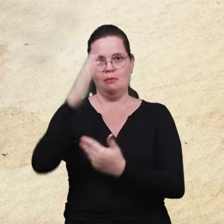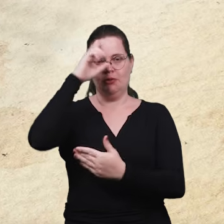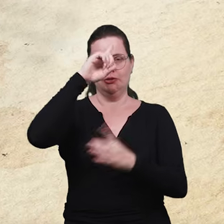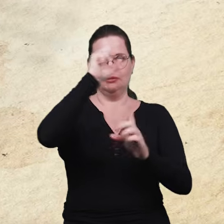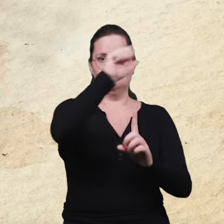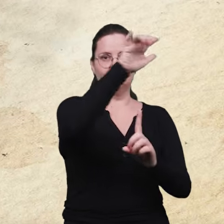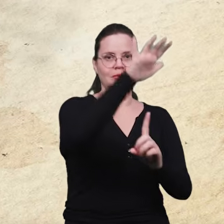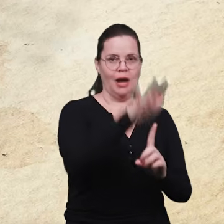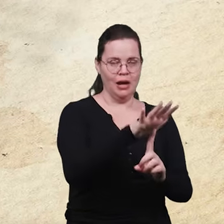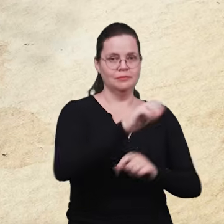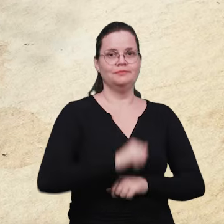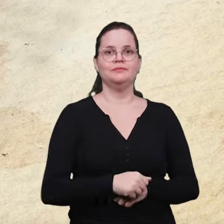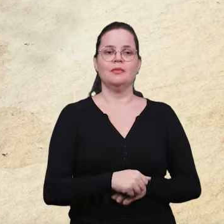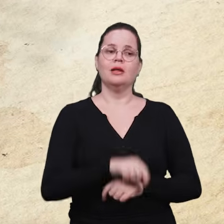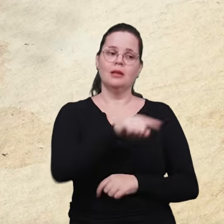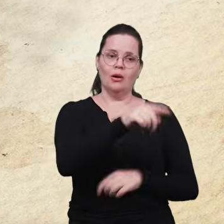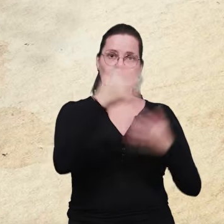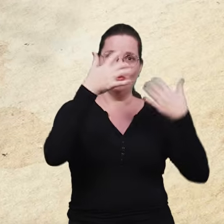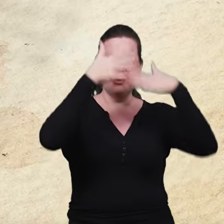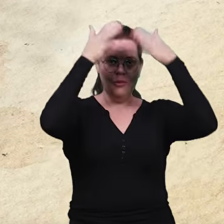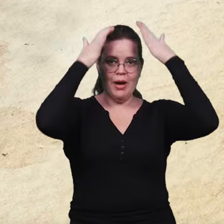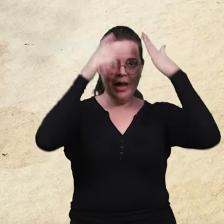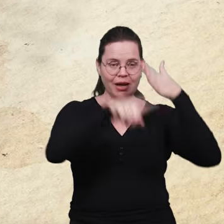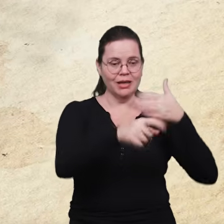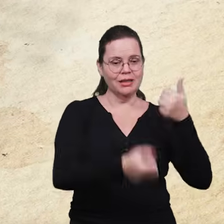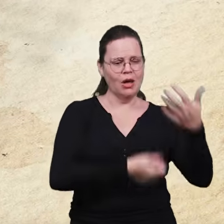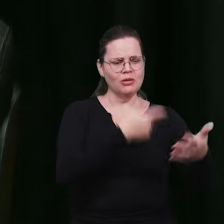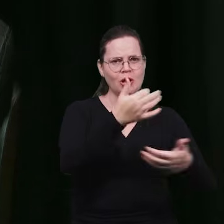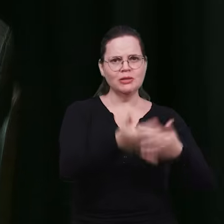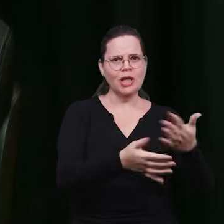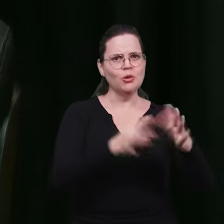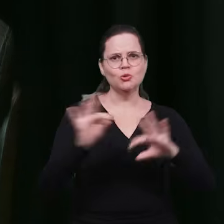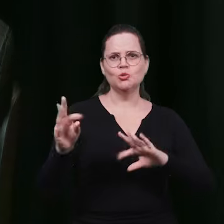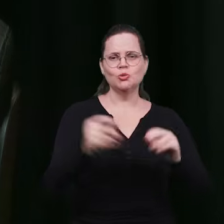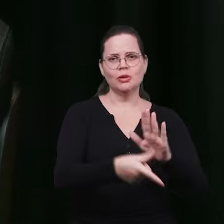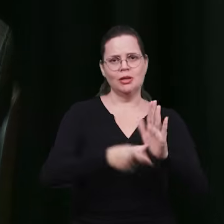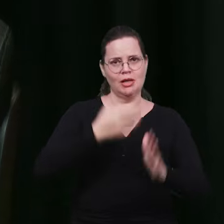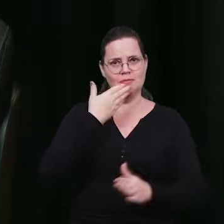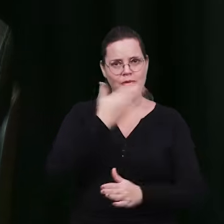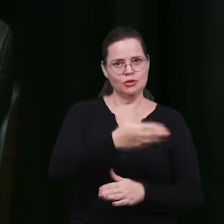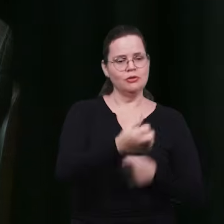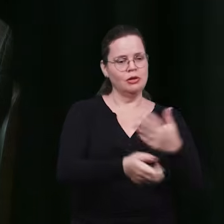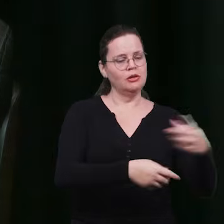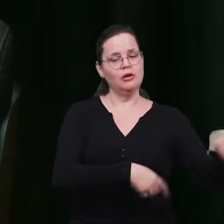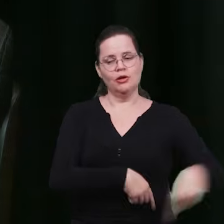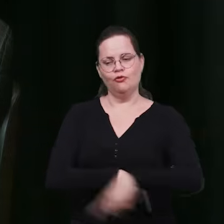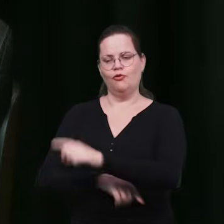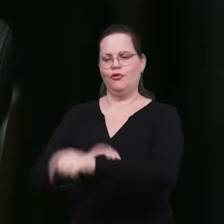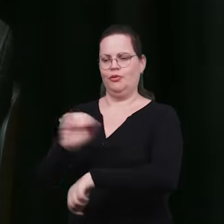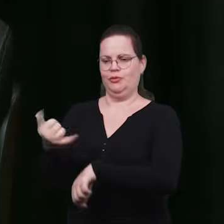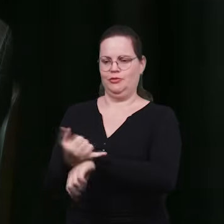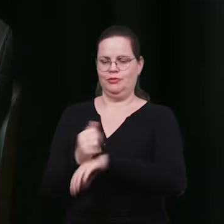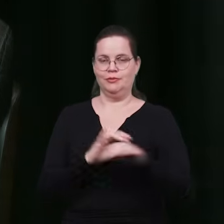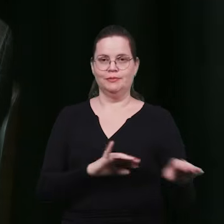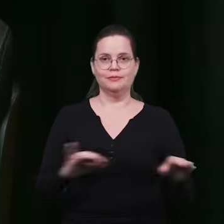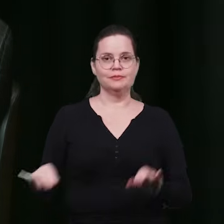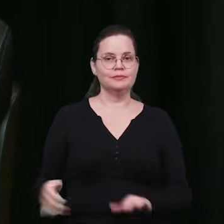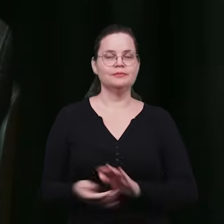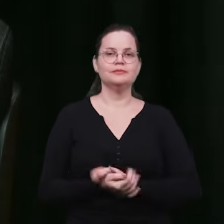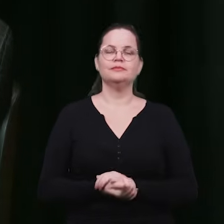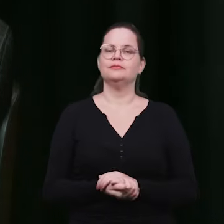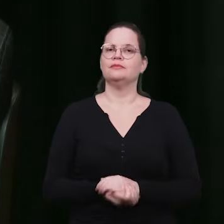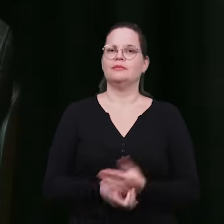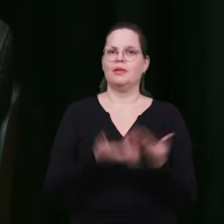O rei lhe deu tudo quanto lhe pedira. Pastor Luiz, para explicarmos aqui para os